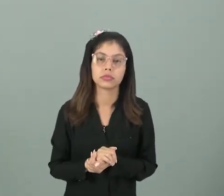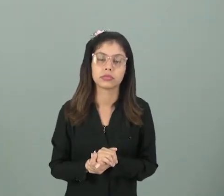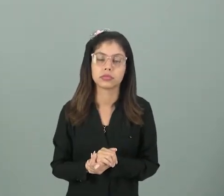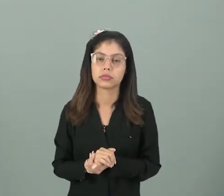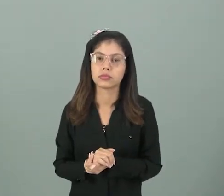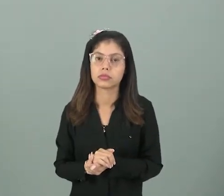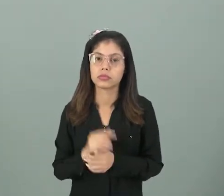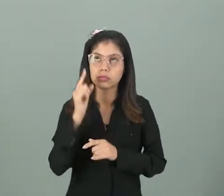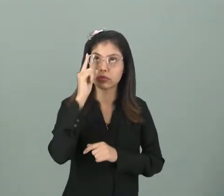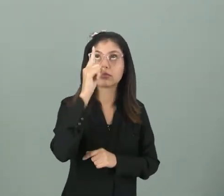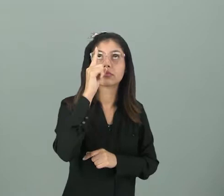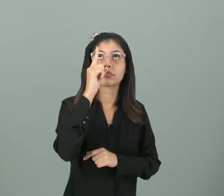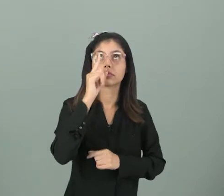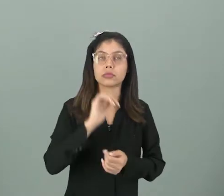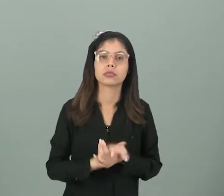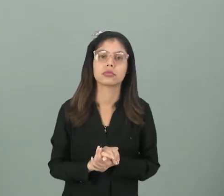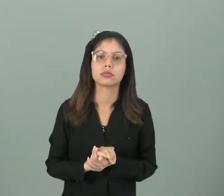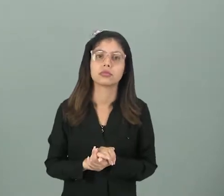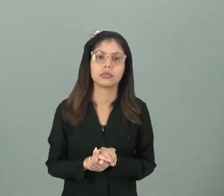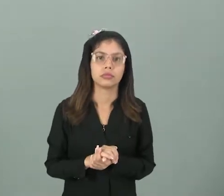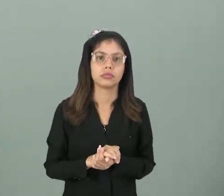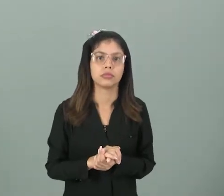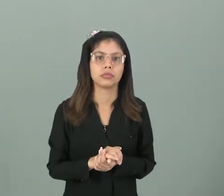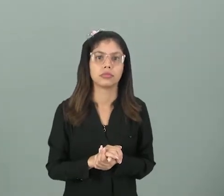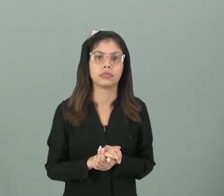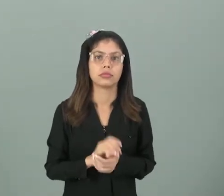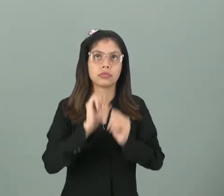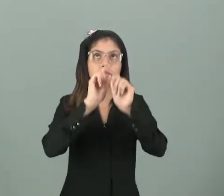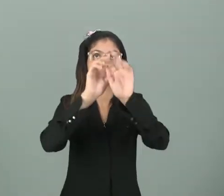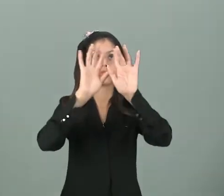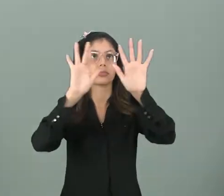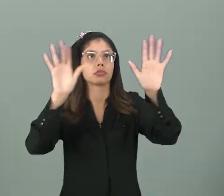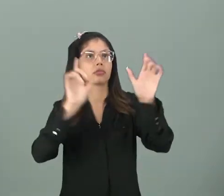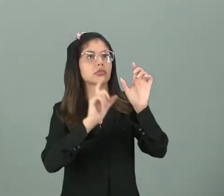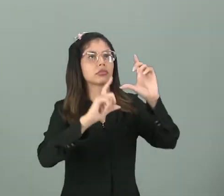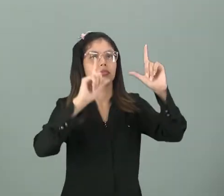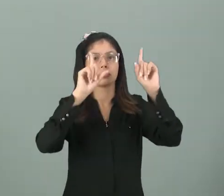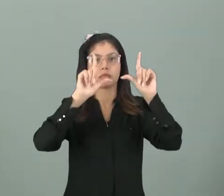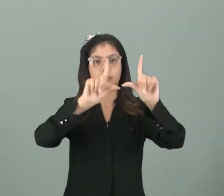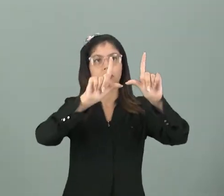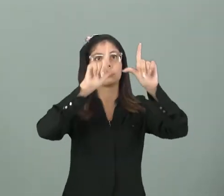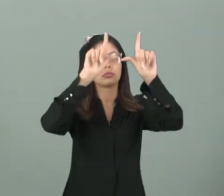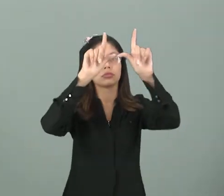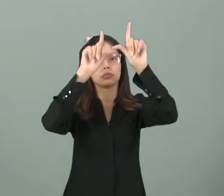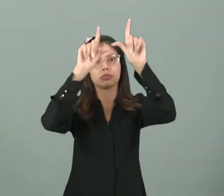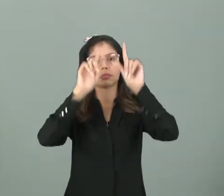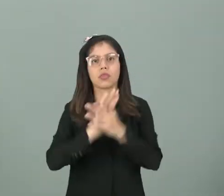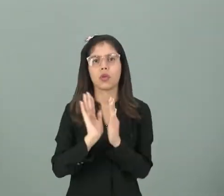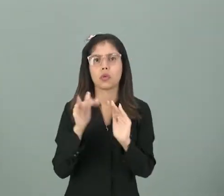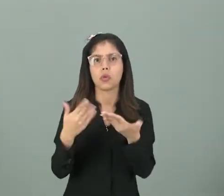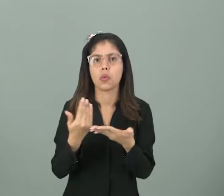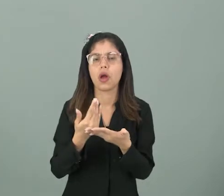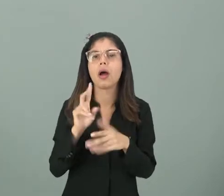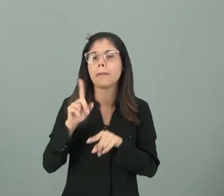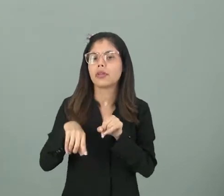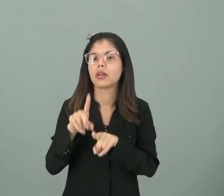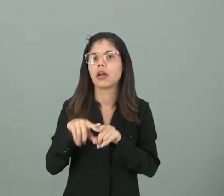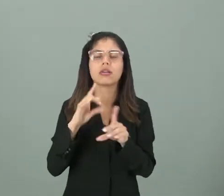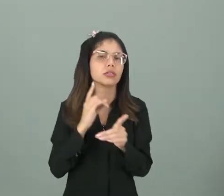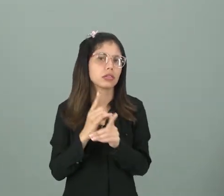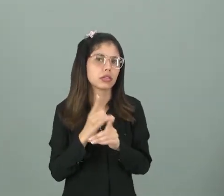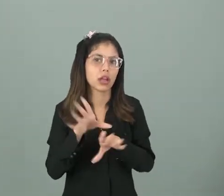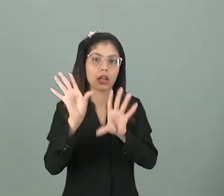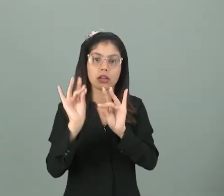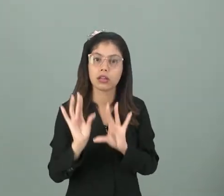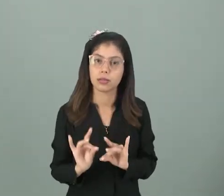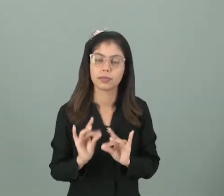olhar para cima, você vai perceber que no supermercado são espalhadas algumas plaquinhas que sinalizam que tipo de material você vai